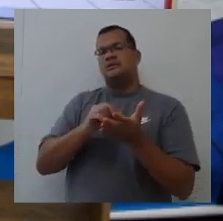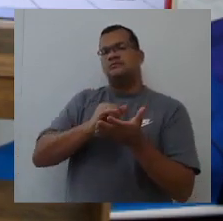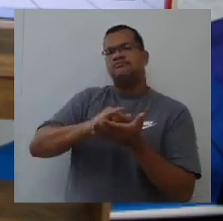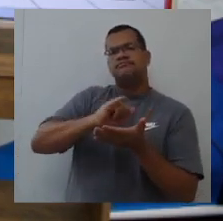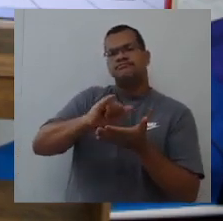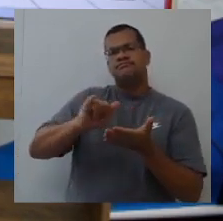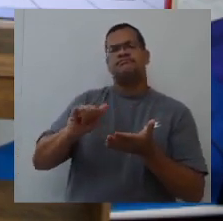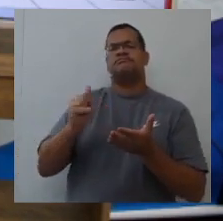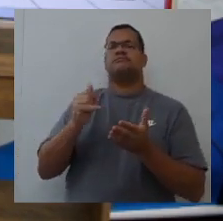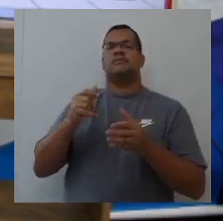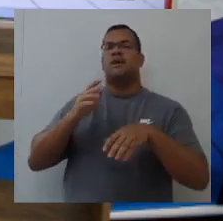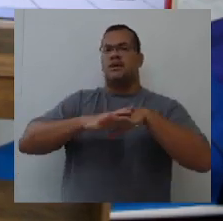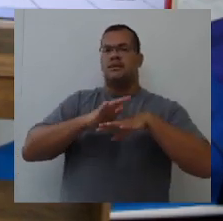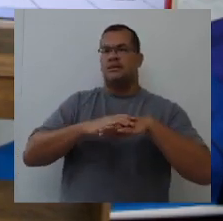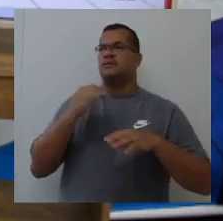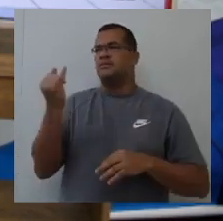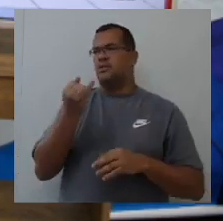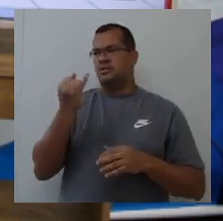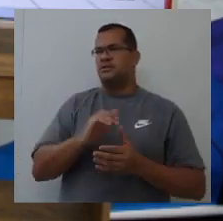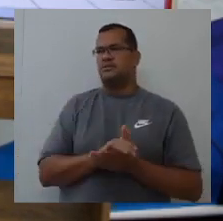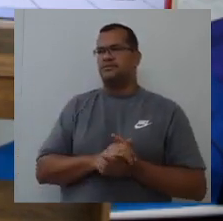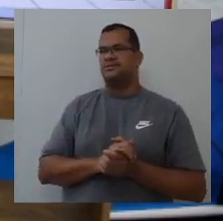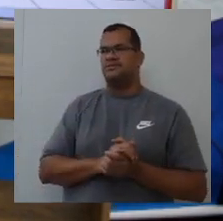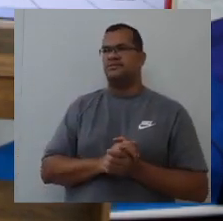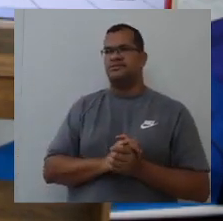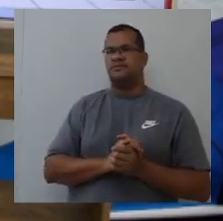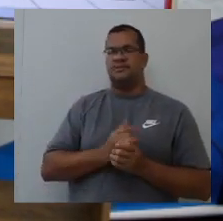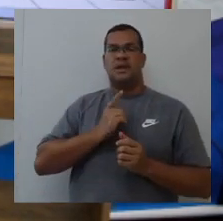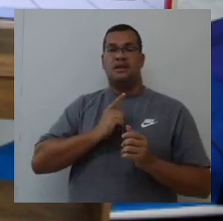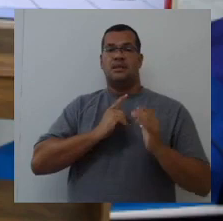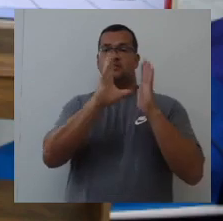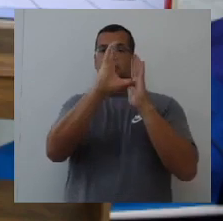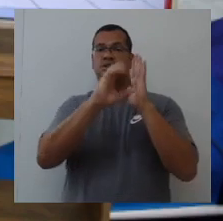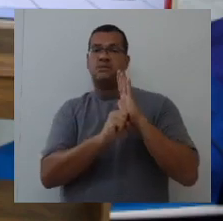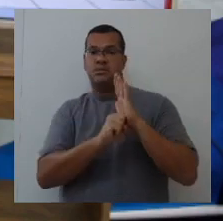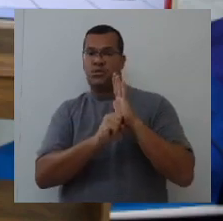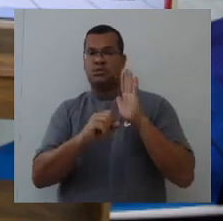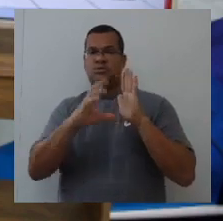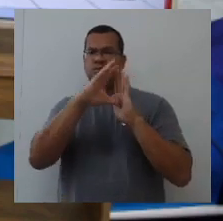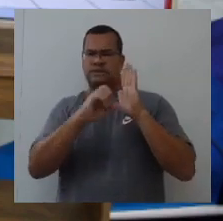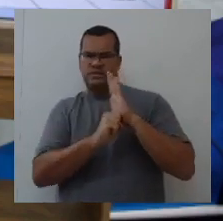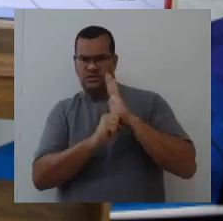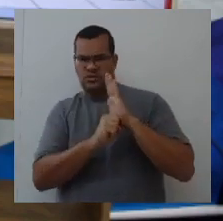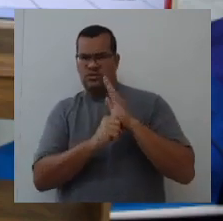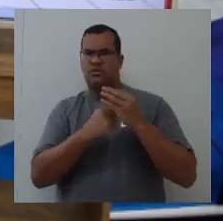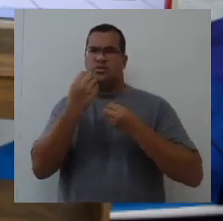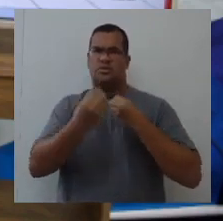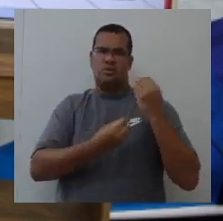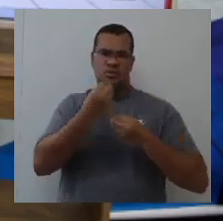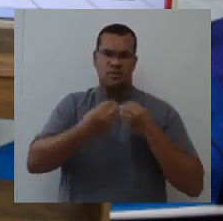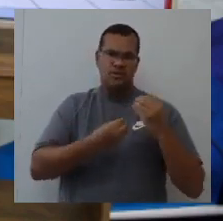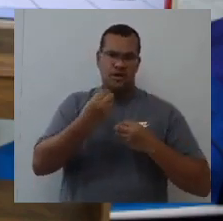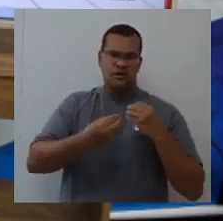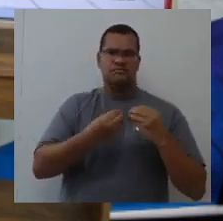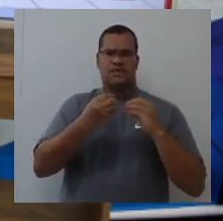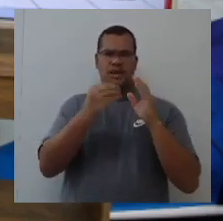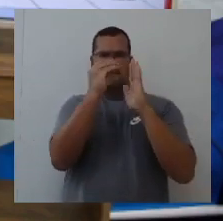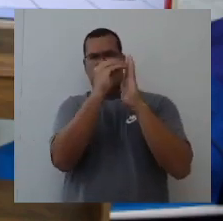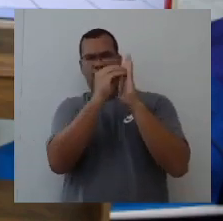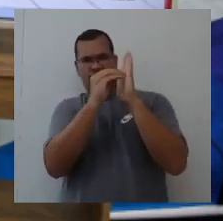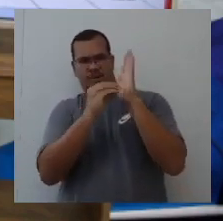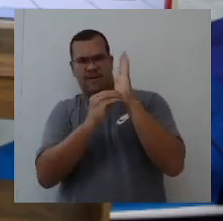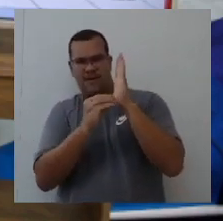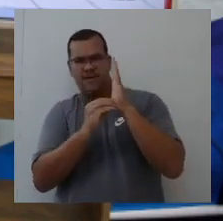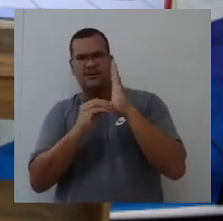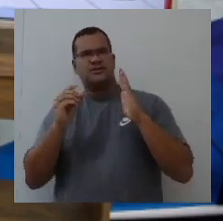matemáticas muito relevantes. Por exemplo, é na cartilha que a gente tem a simbologia aqui, indicando códigos e linguagens, lá da língua portuguesa,